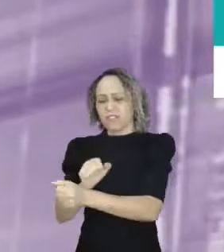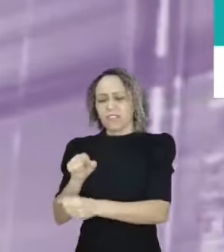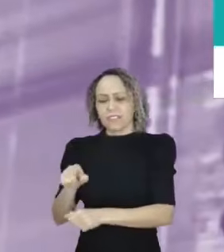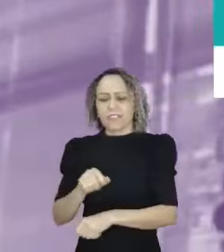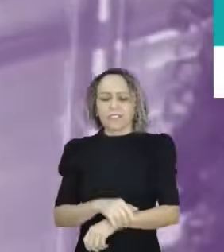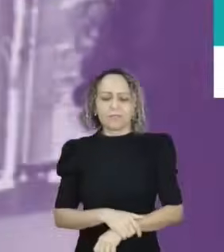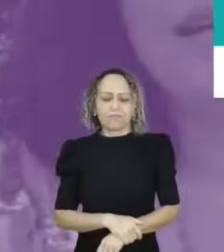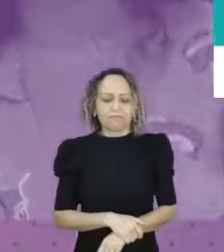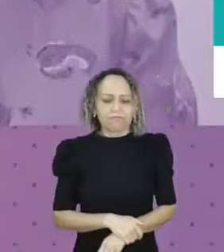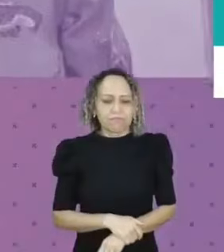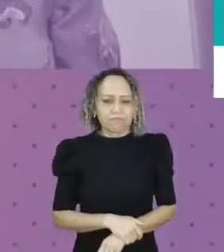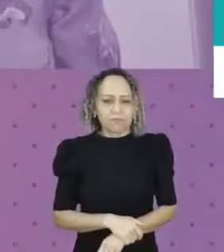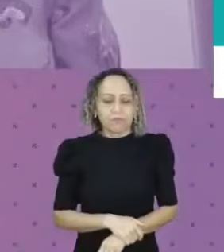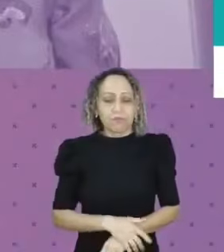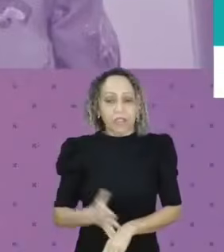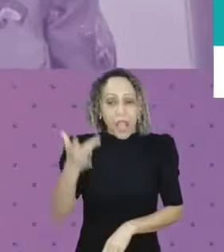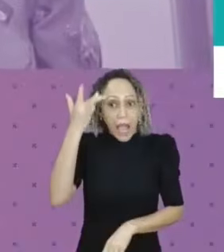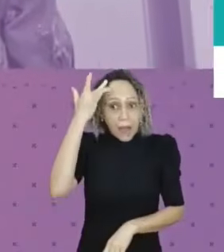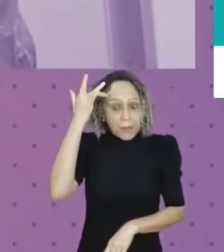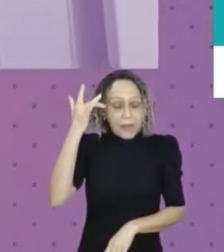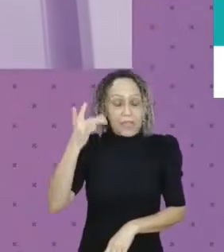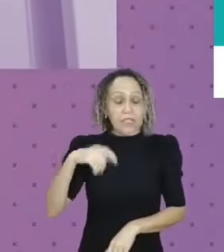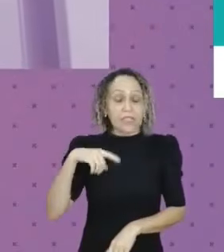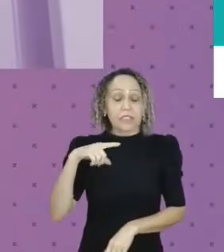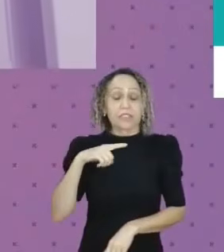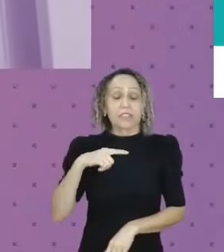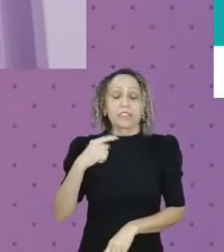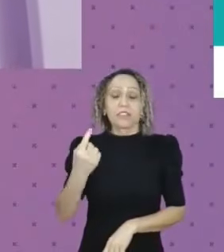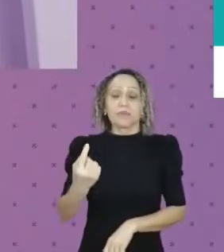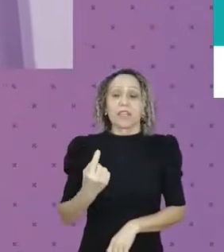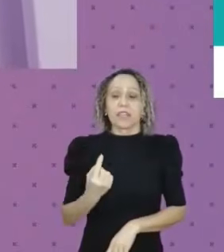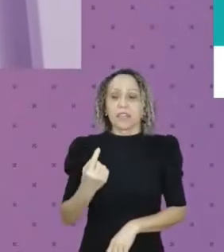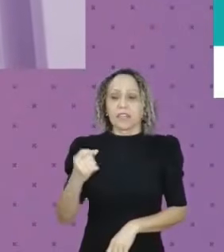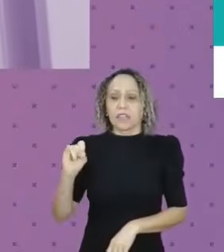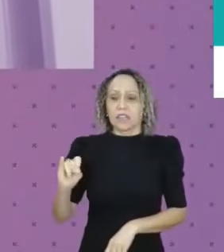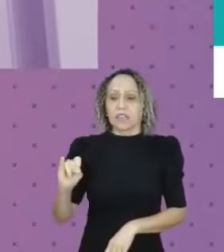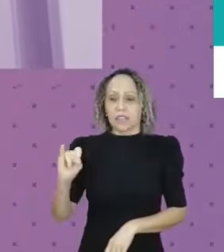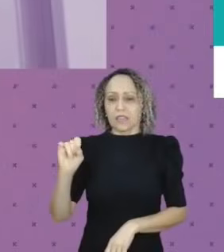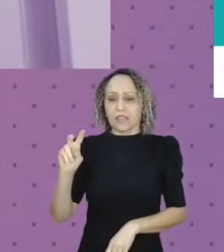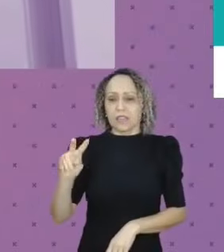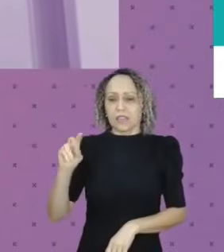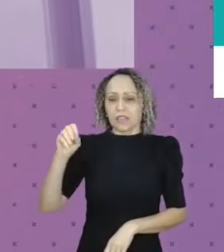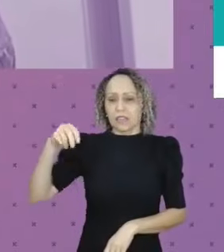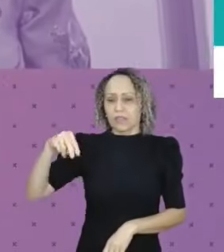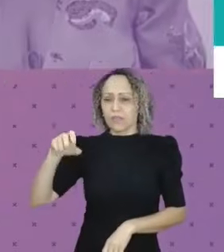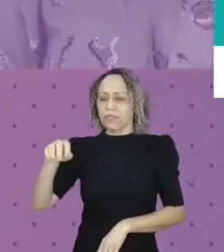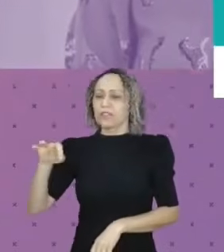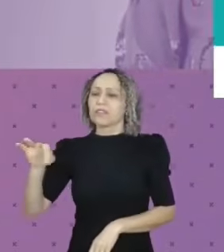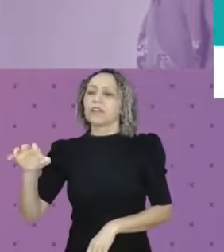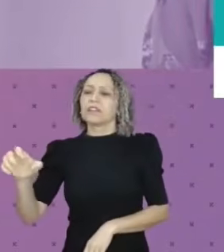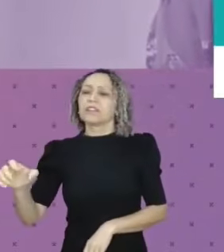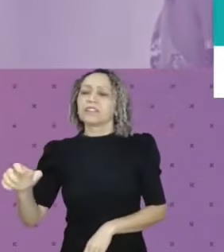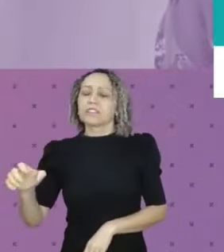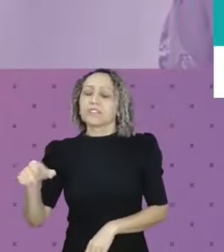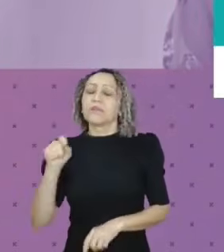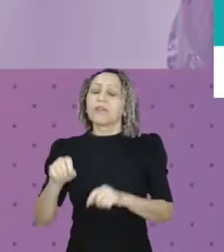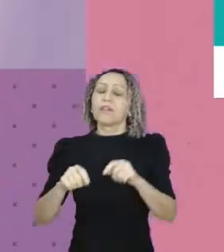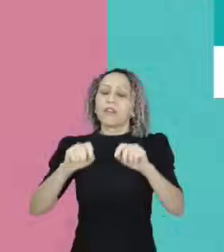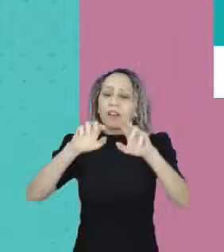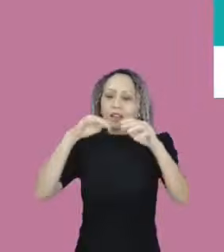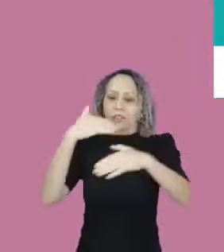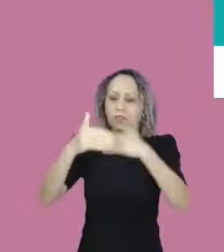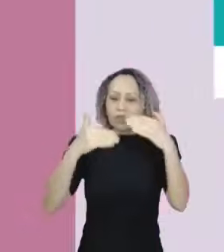Por hoje é isso. Amanhã receberemos Ivonete Carvalho para falar sobre desenvolvimento social e econômico. Não